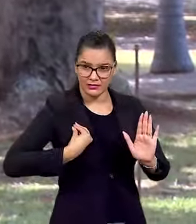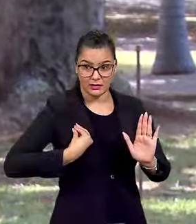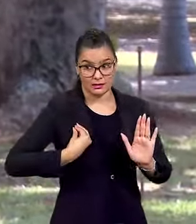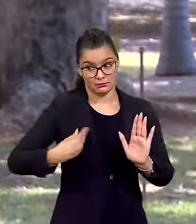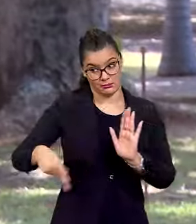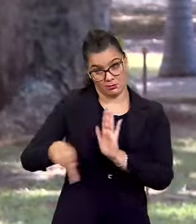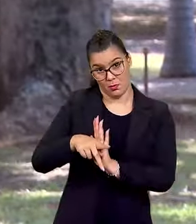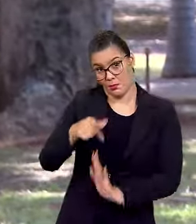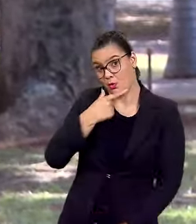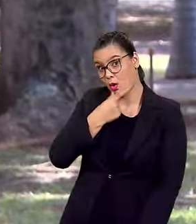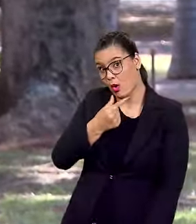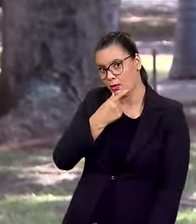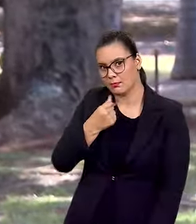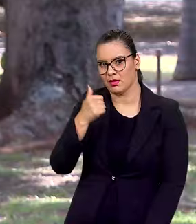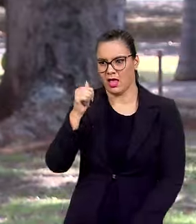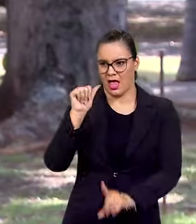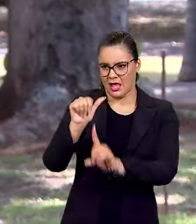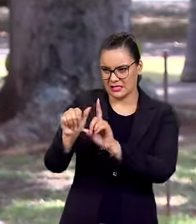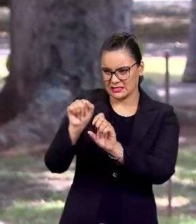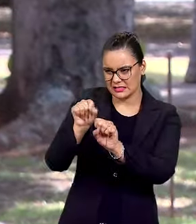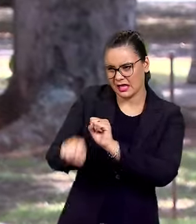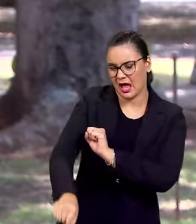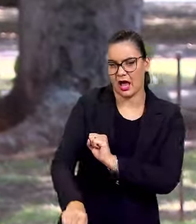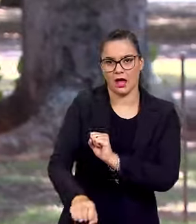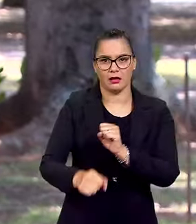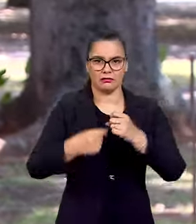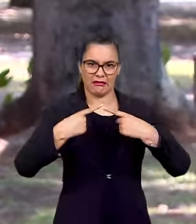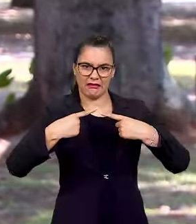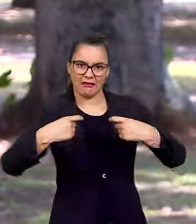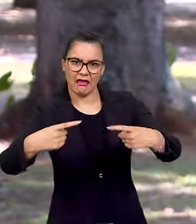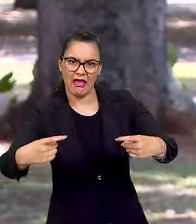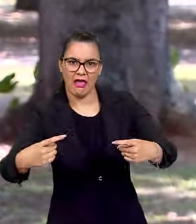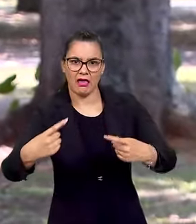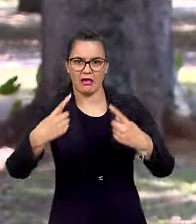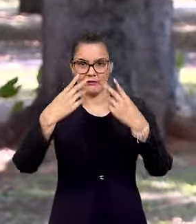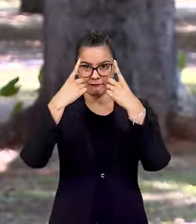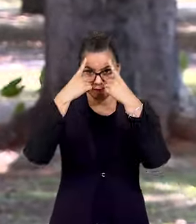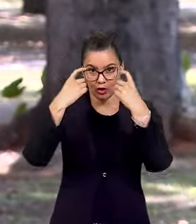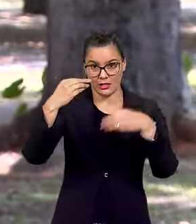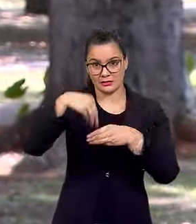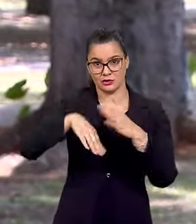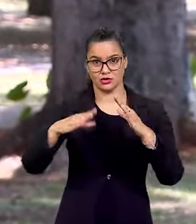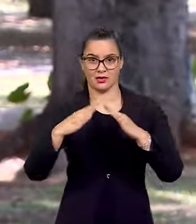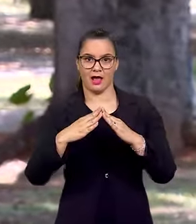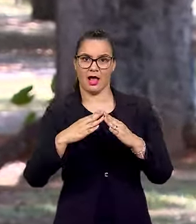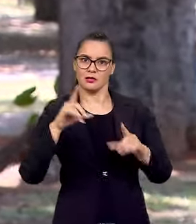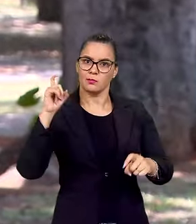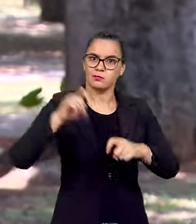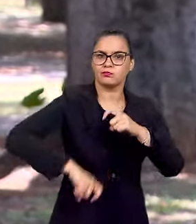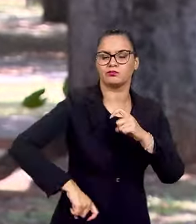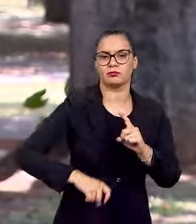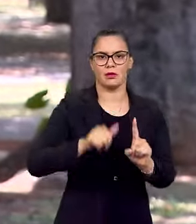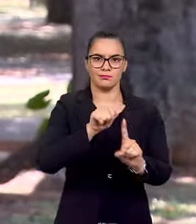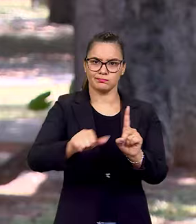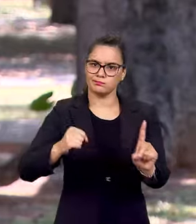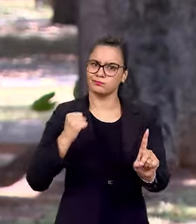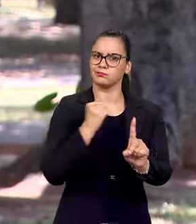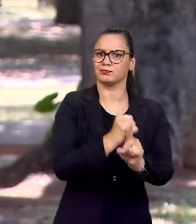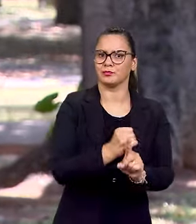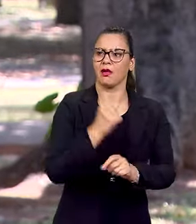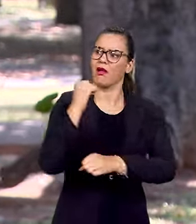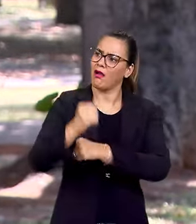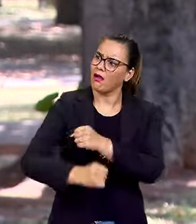o mundo é bem mais masculino. Assassinatos, guerras, violência doméstica, estupro,